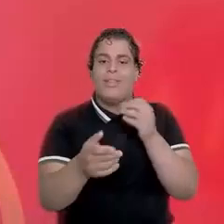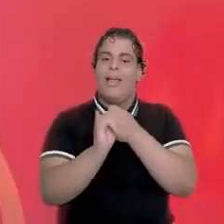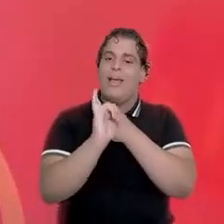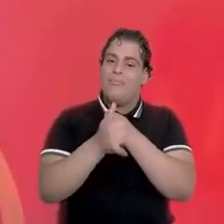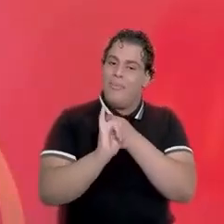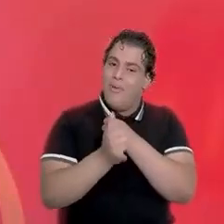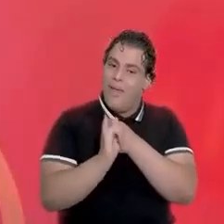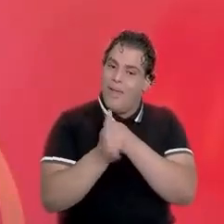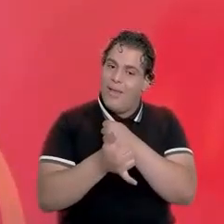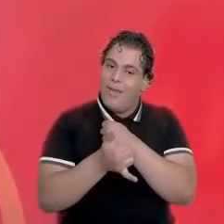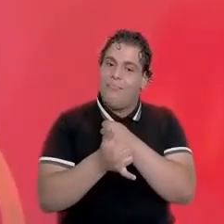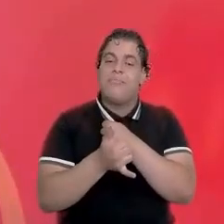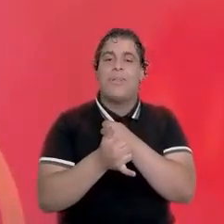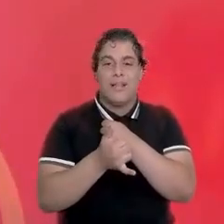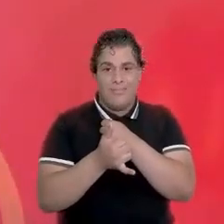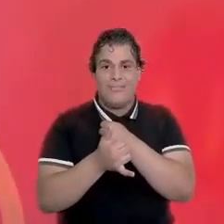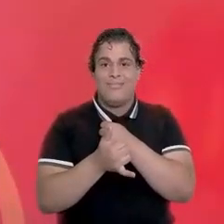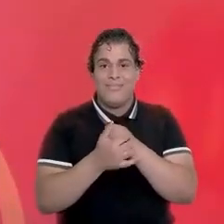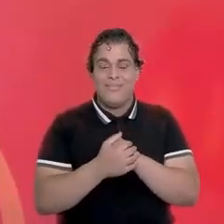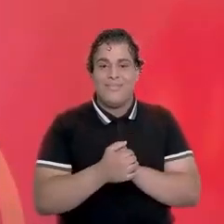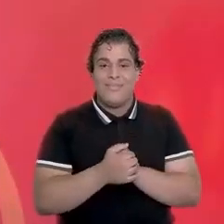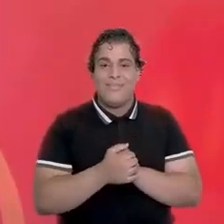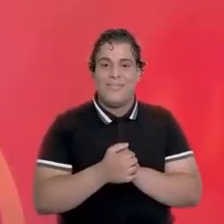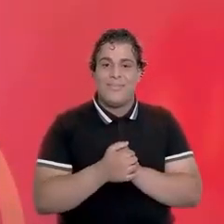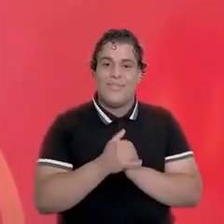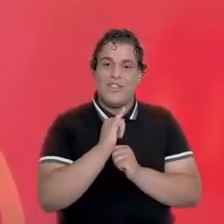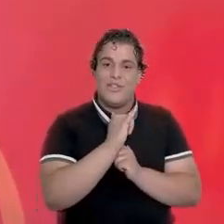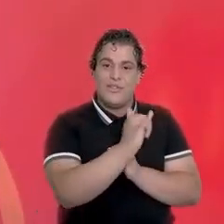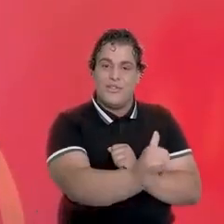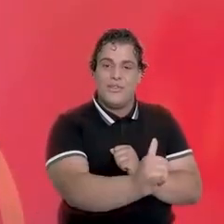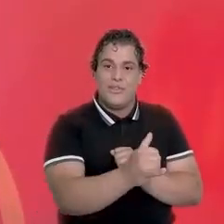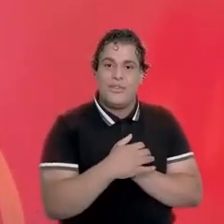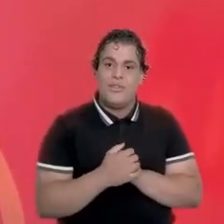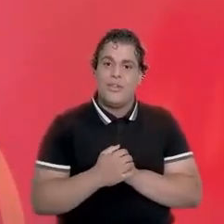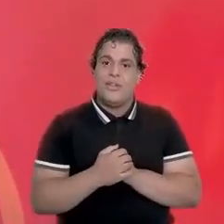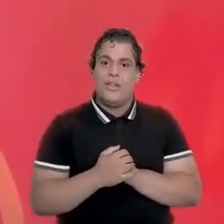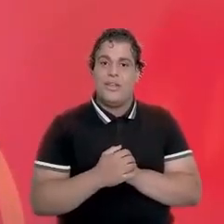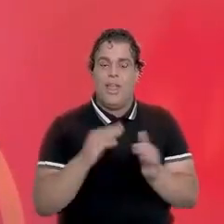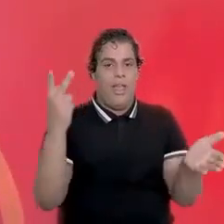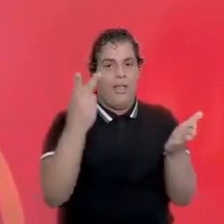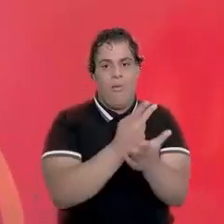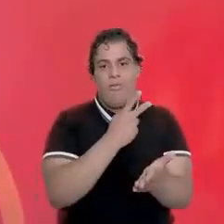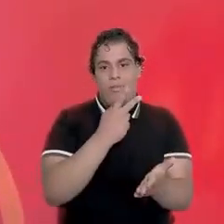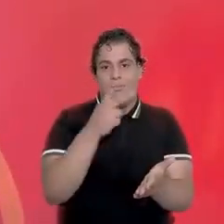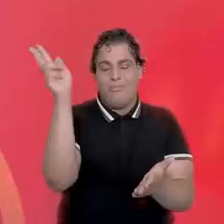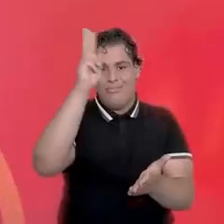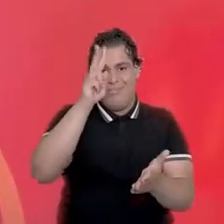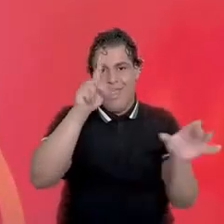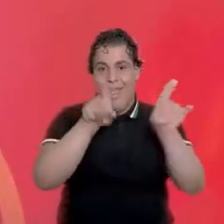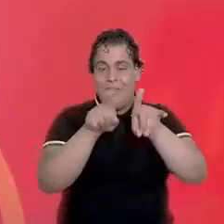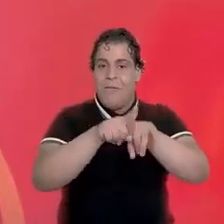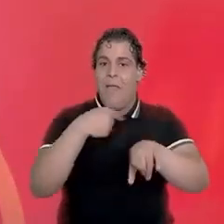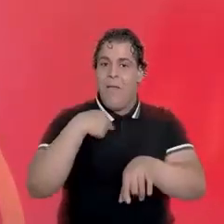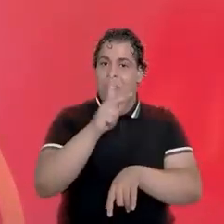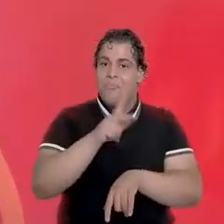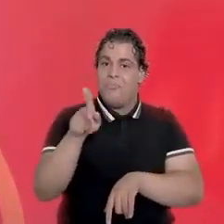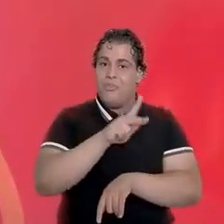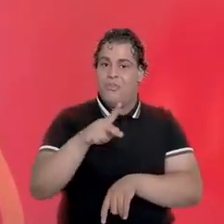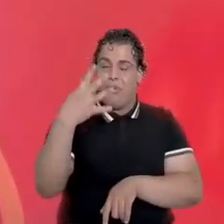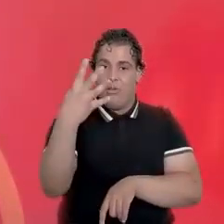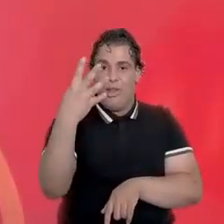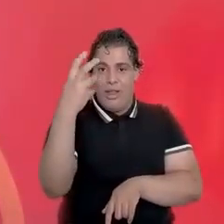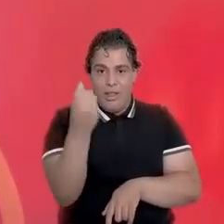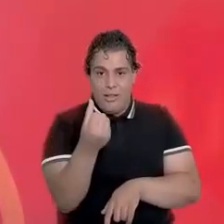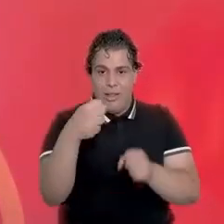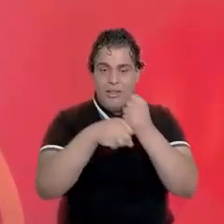poesias, crônicas, contos, causos, né? E também eu fui professora há